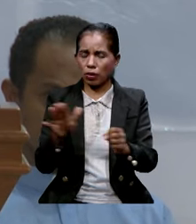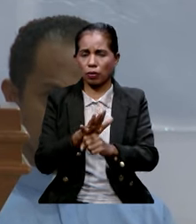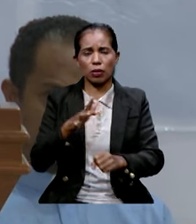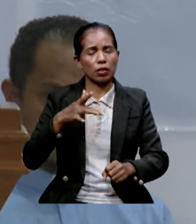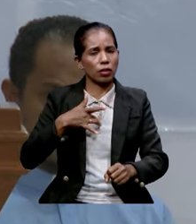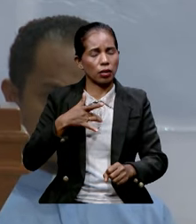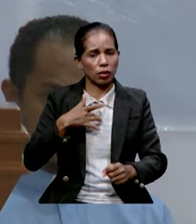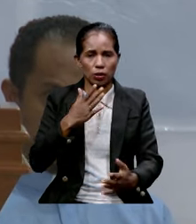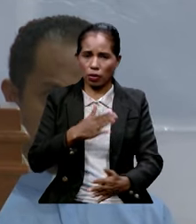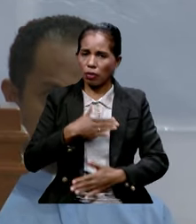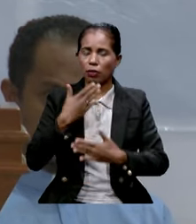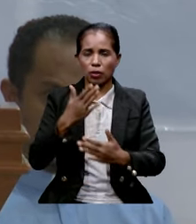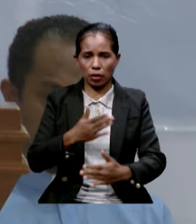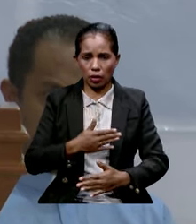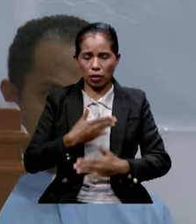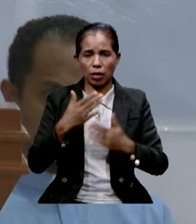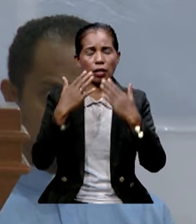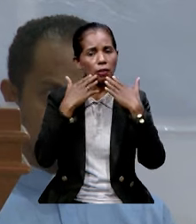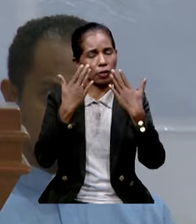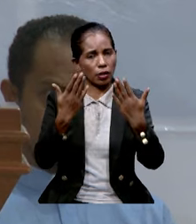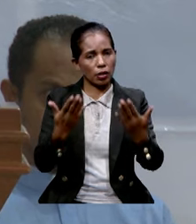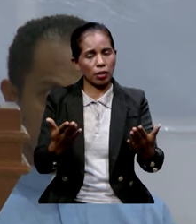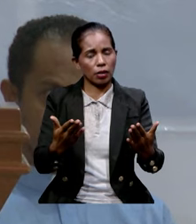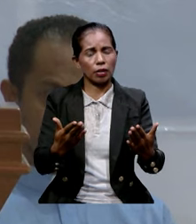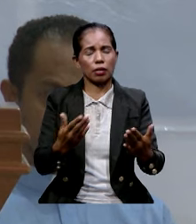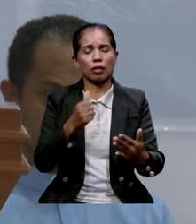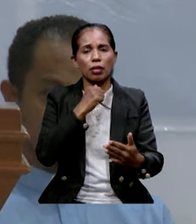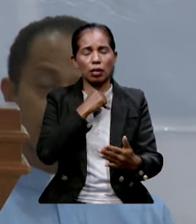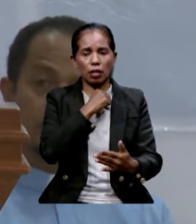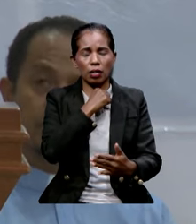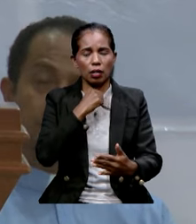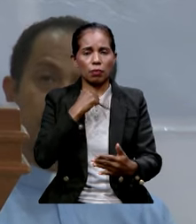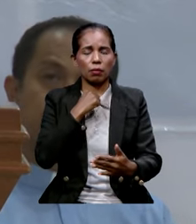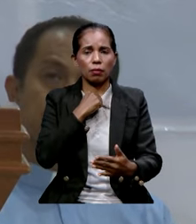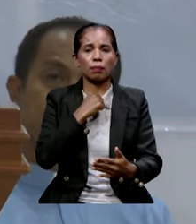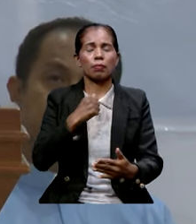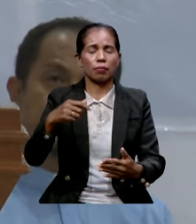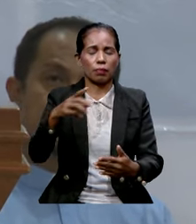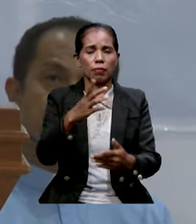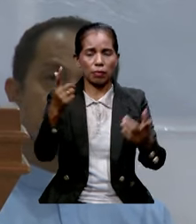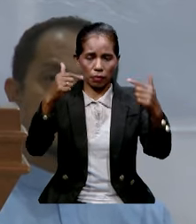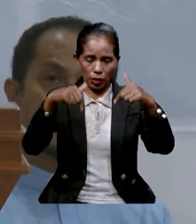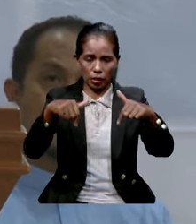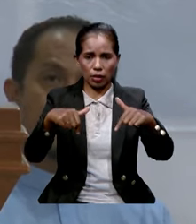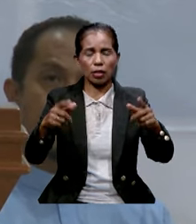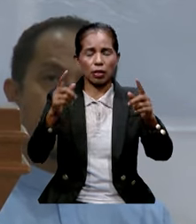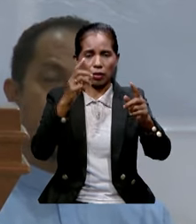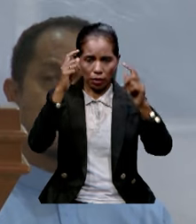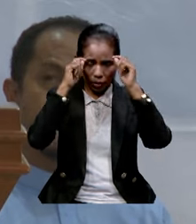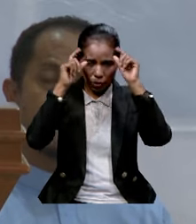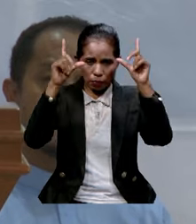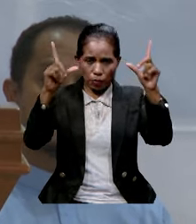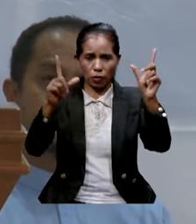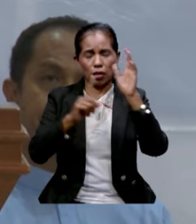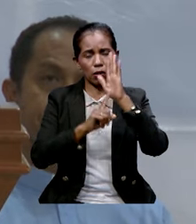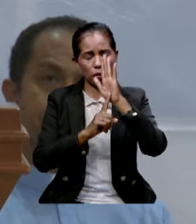sentimento xolok nian agradece ba sua santidade nia confirmação atu mai Timor no atu